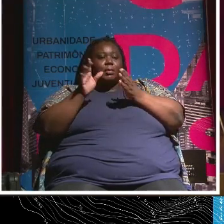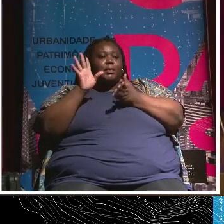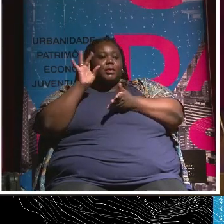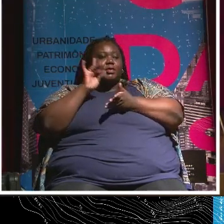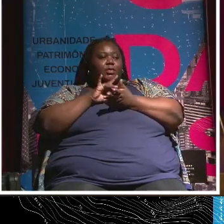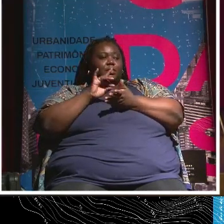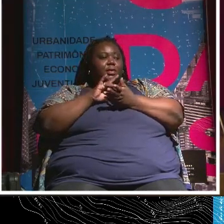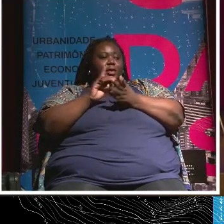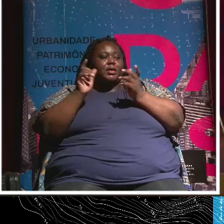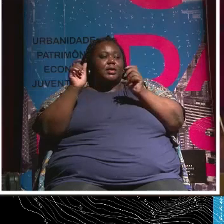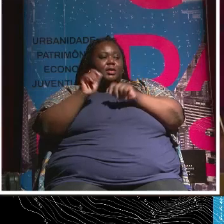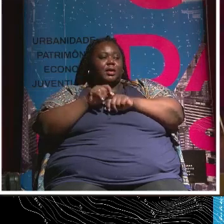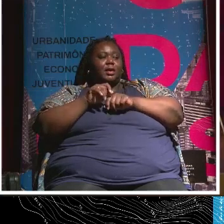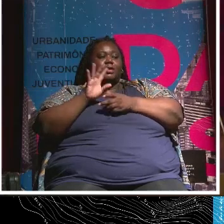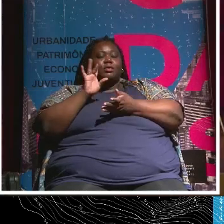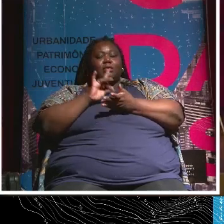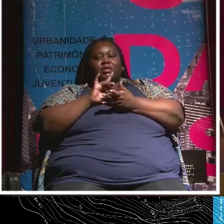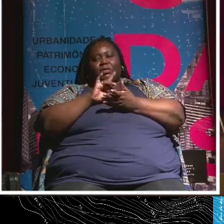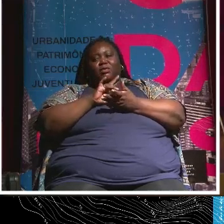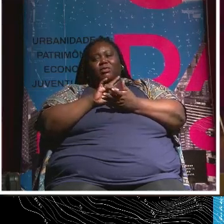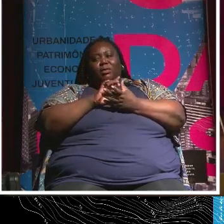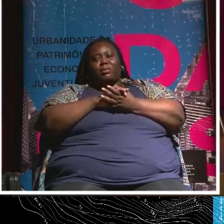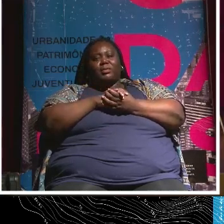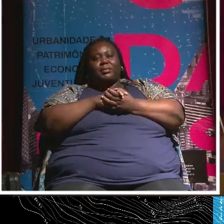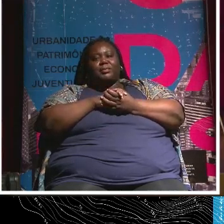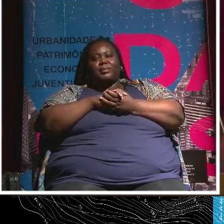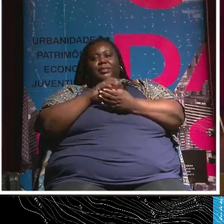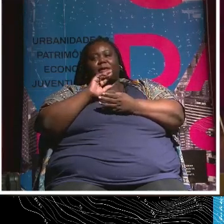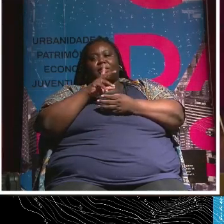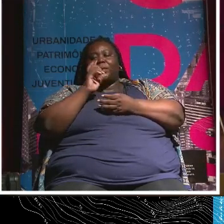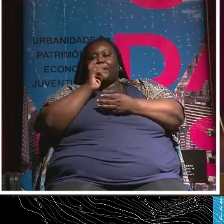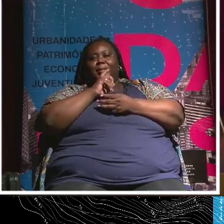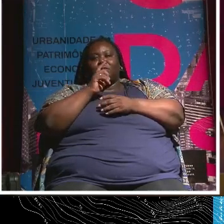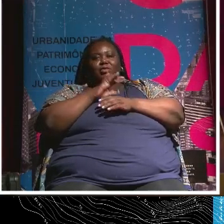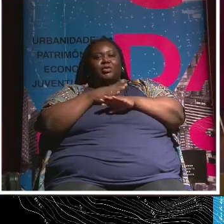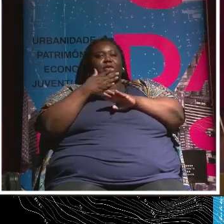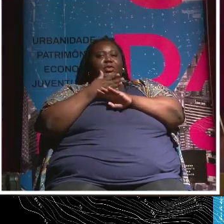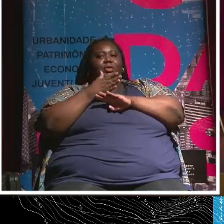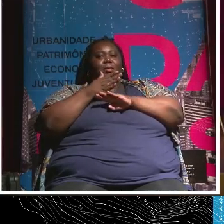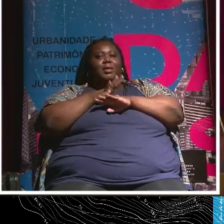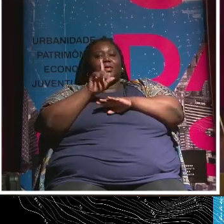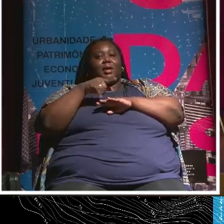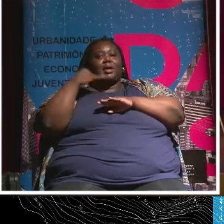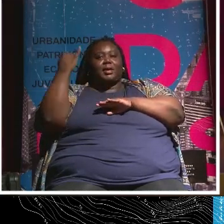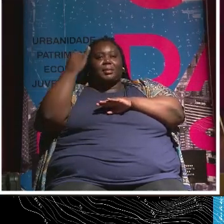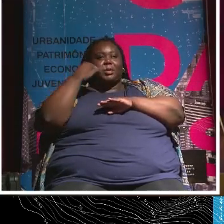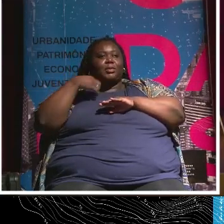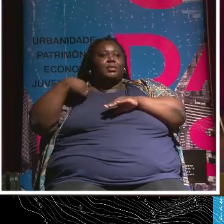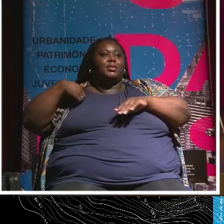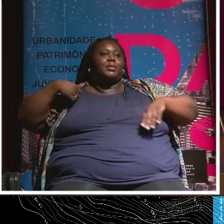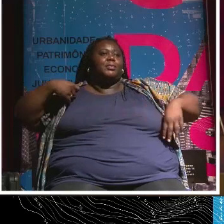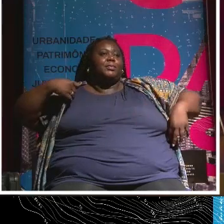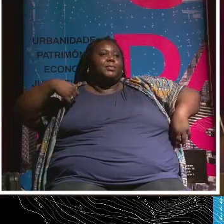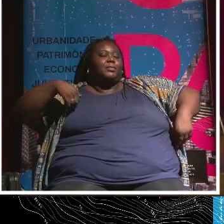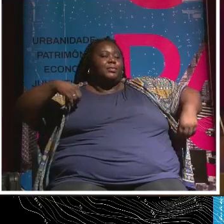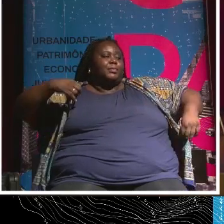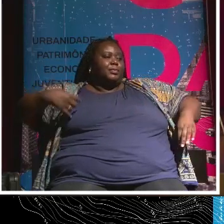com possibilidade real de participação, e não só simulacro de participação, né? Isso é importante, que, de fato, essa